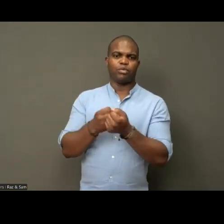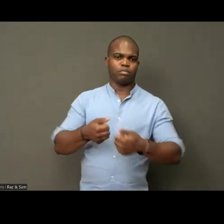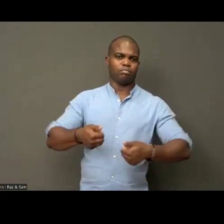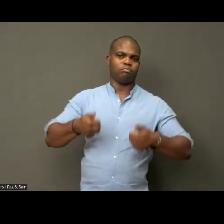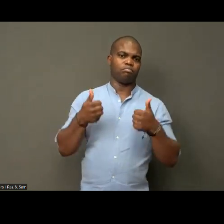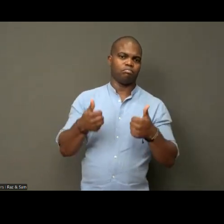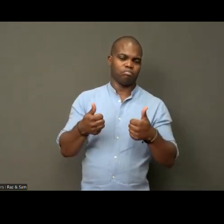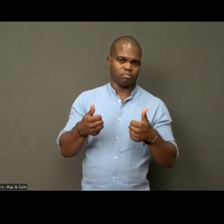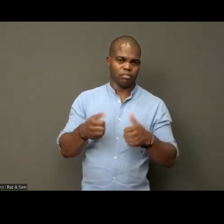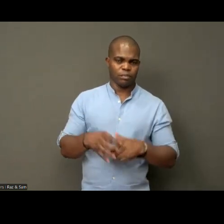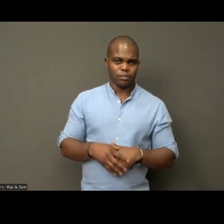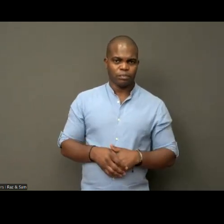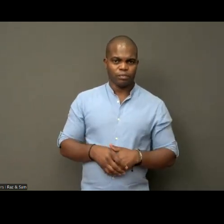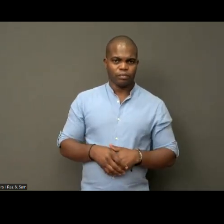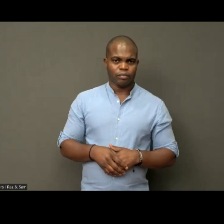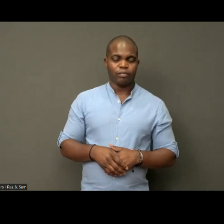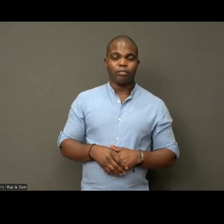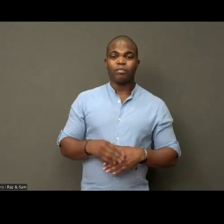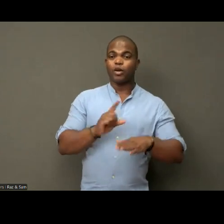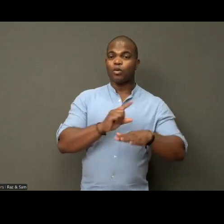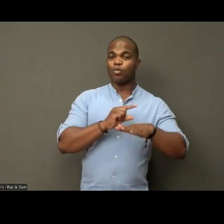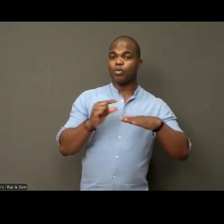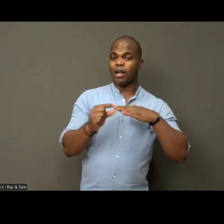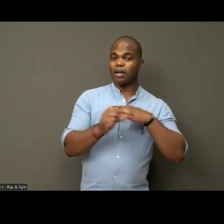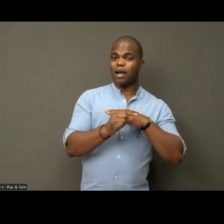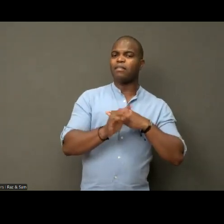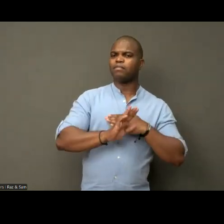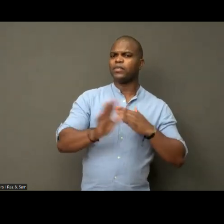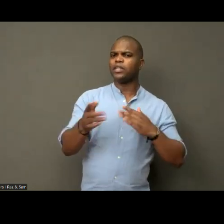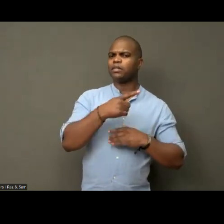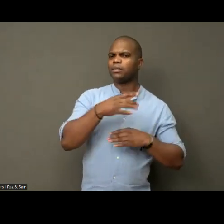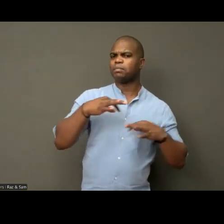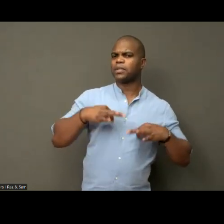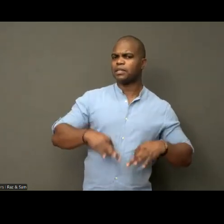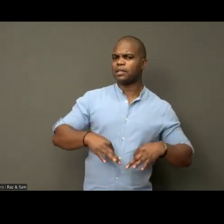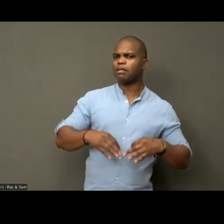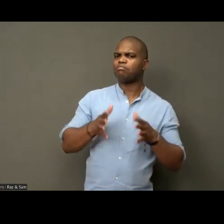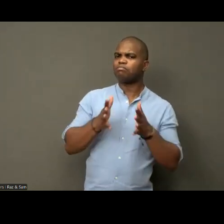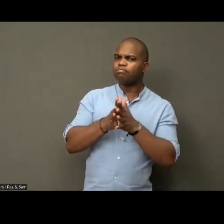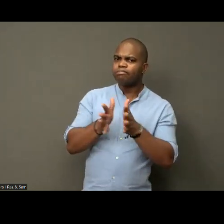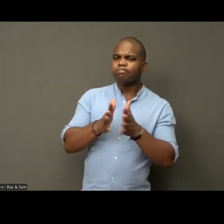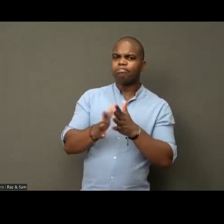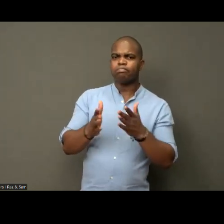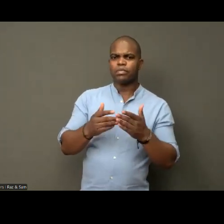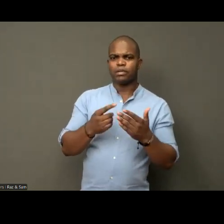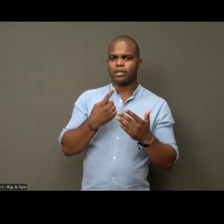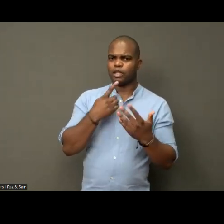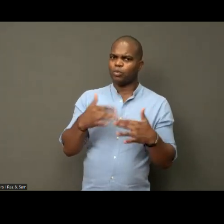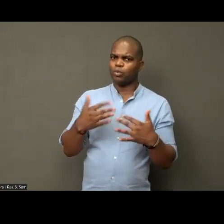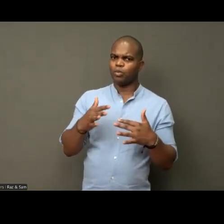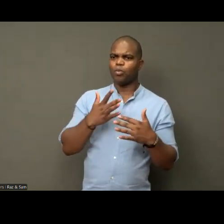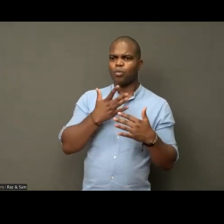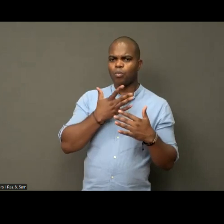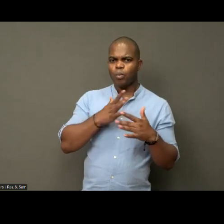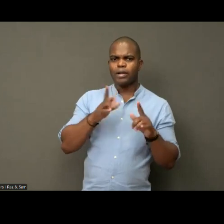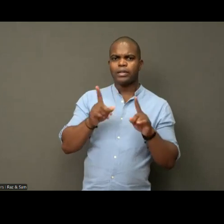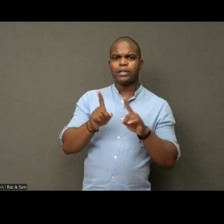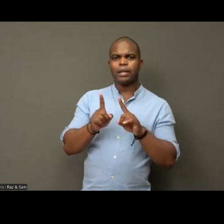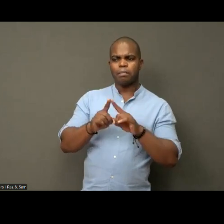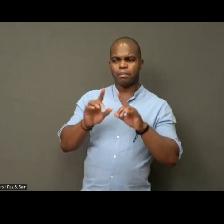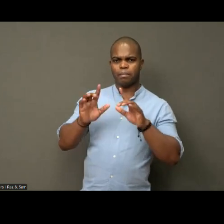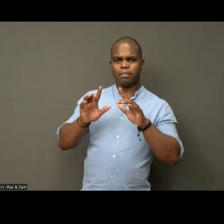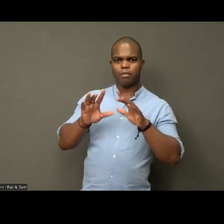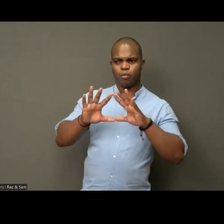universal na saúde é a palavra-chave para qualquer iniciativa, estratégia de